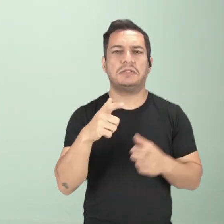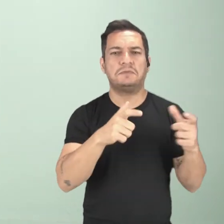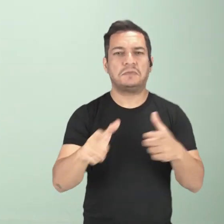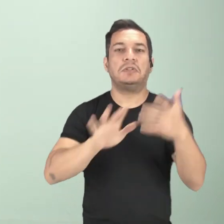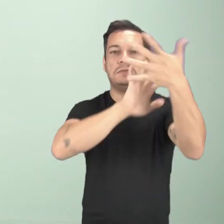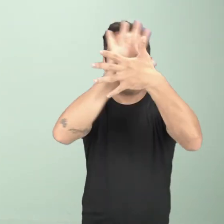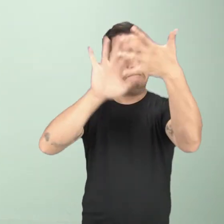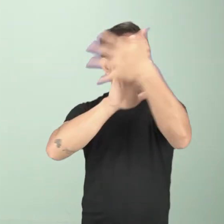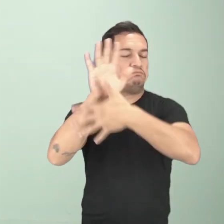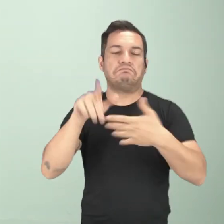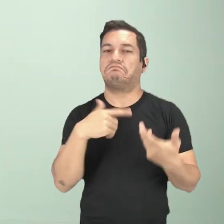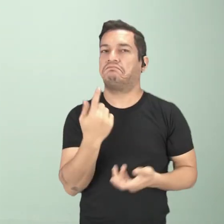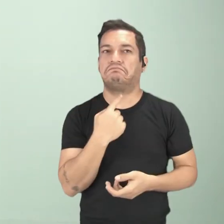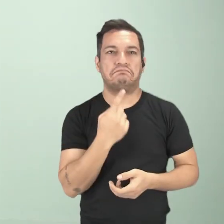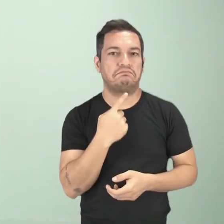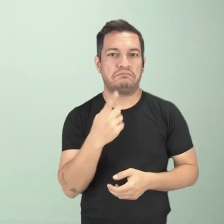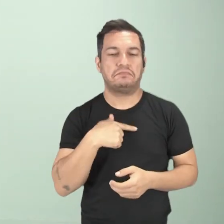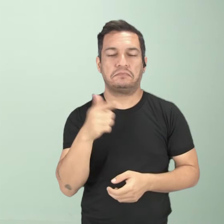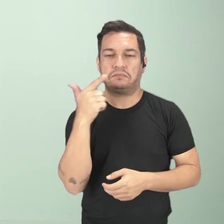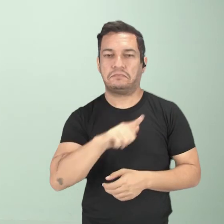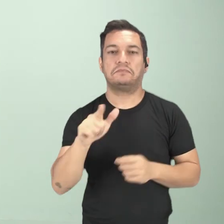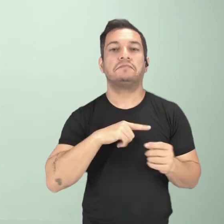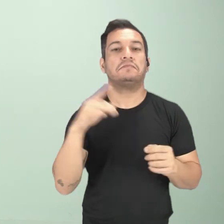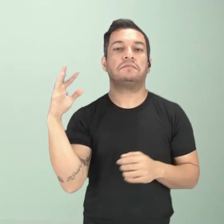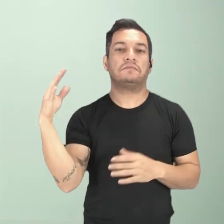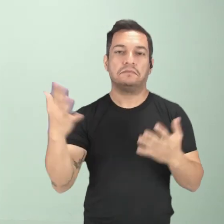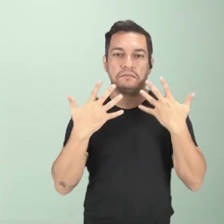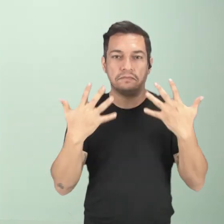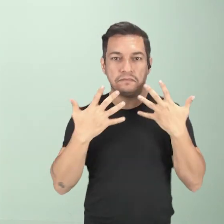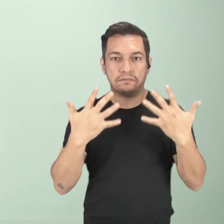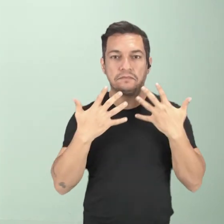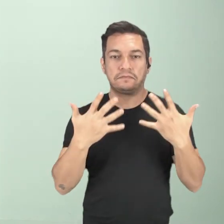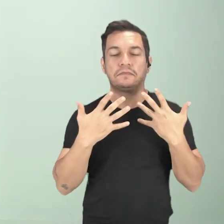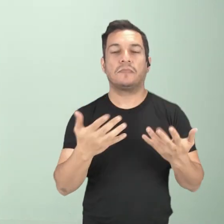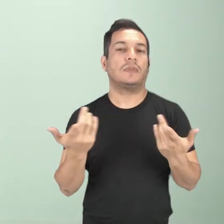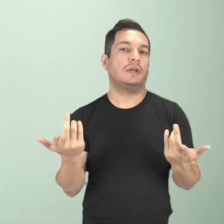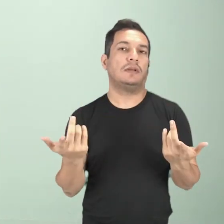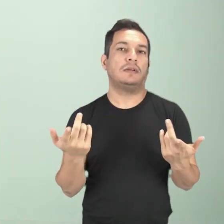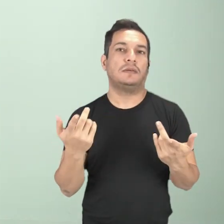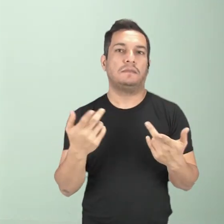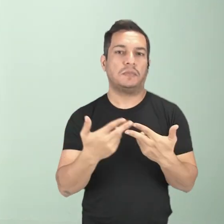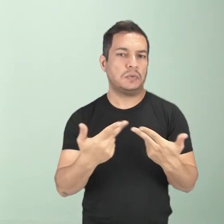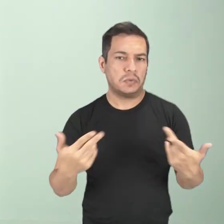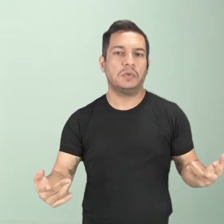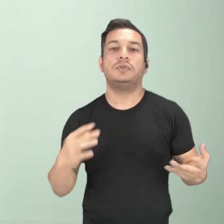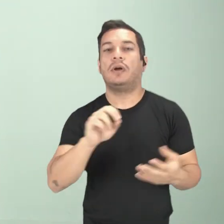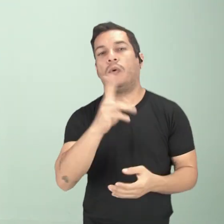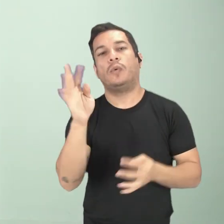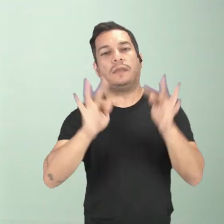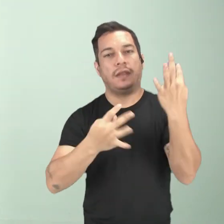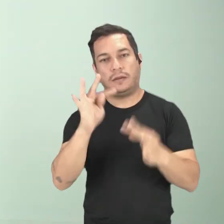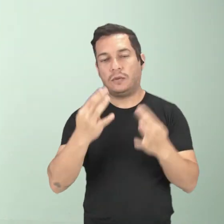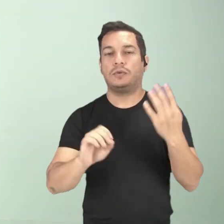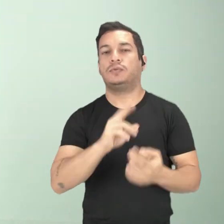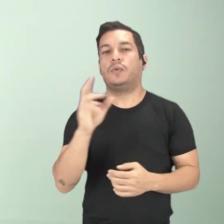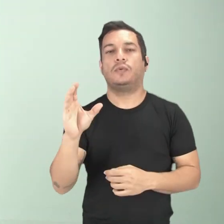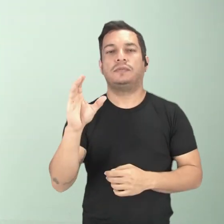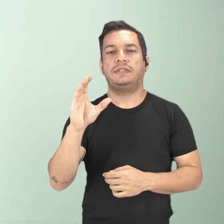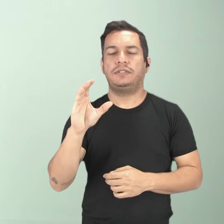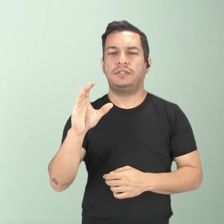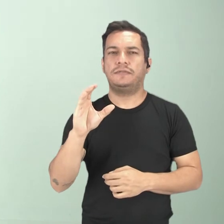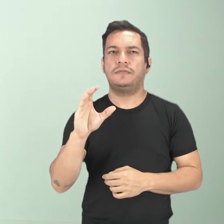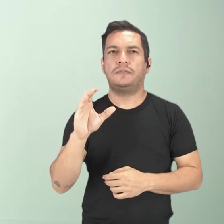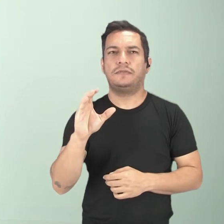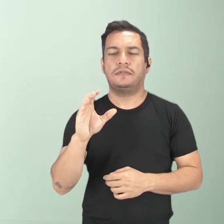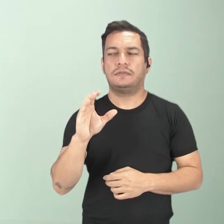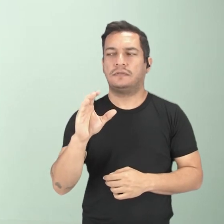até o momento nunca foi alcançada essa temperatura por algum artifício tecnológico ou científico. Logo, o